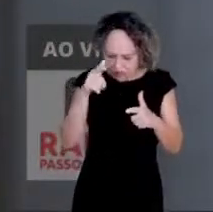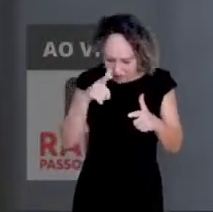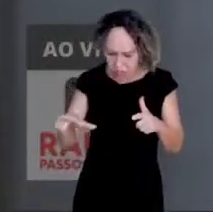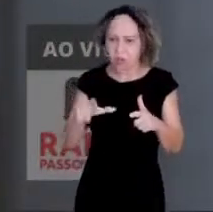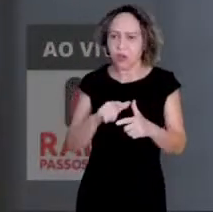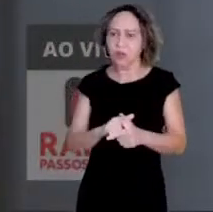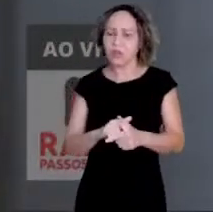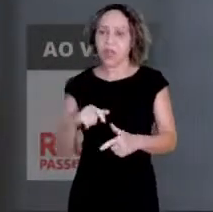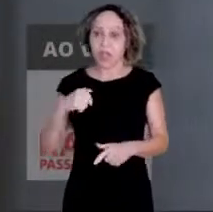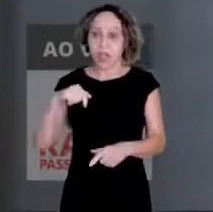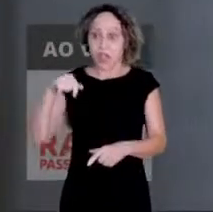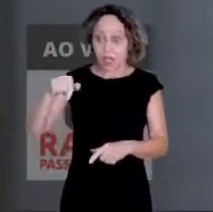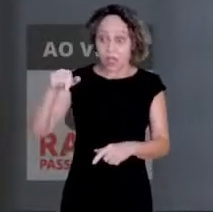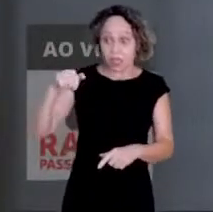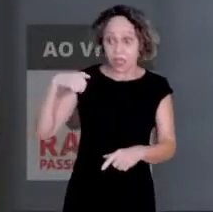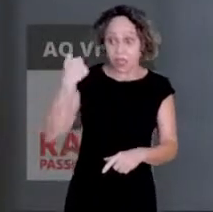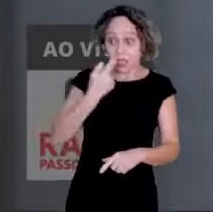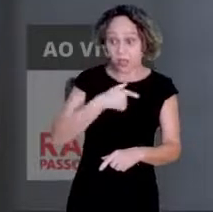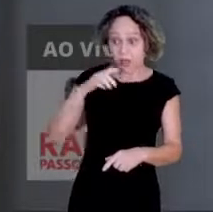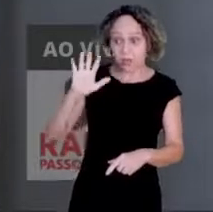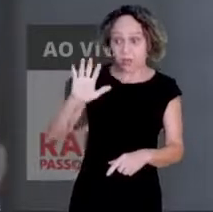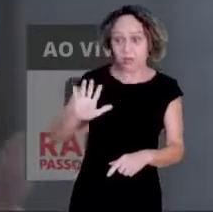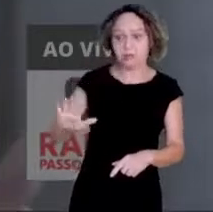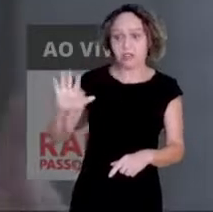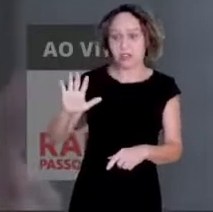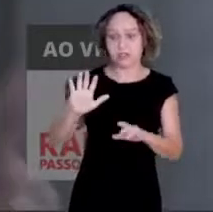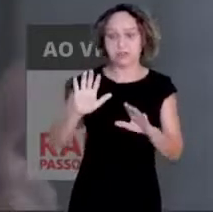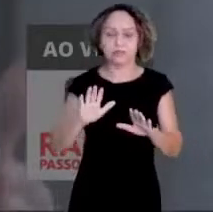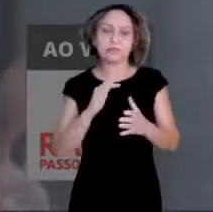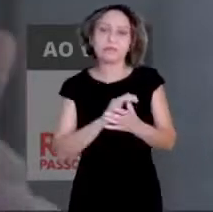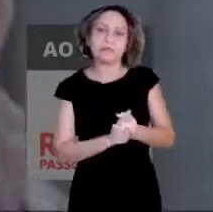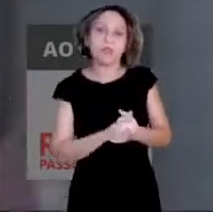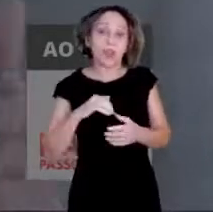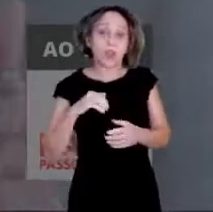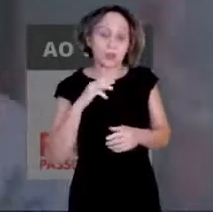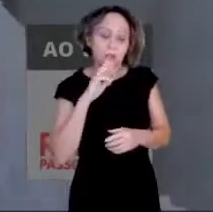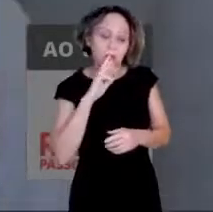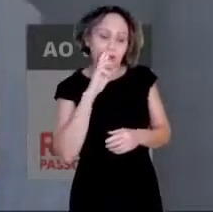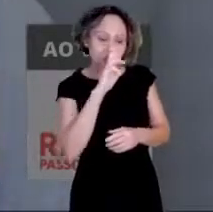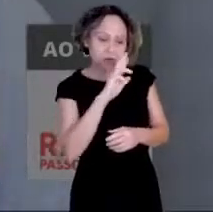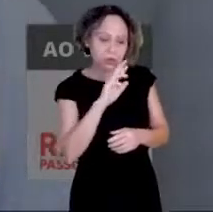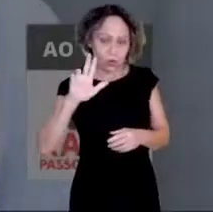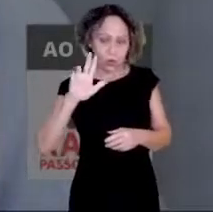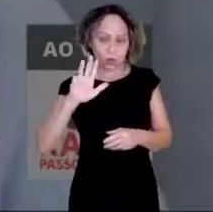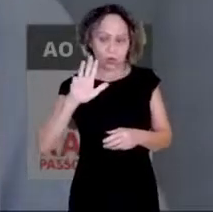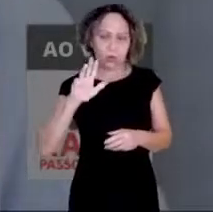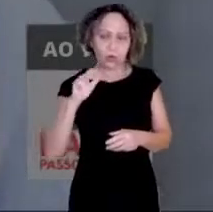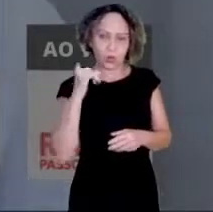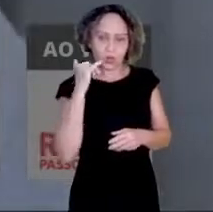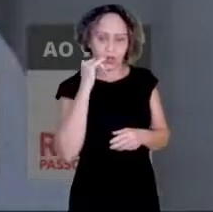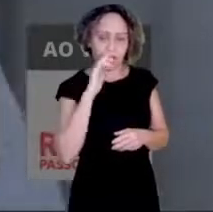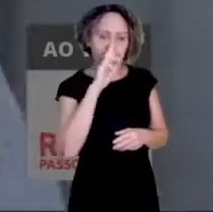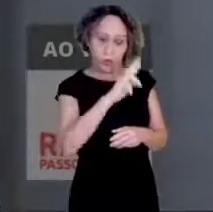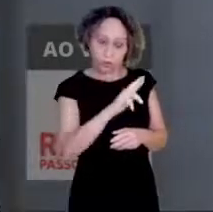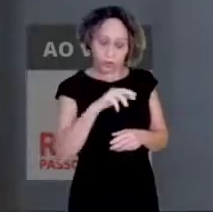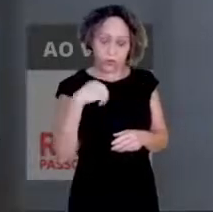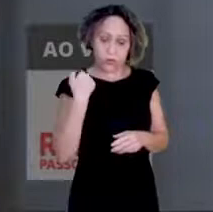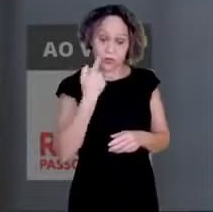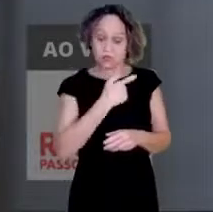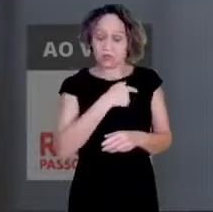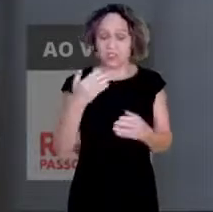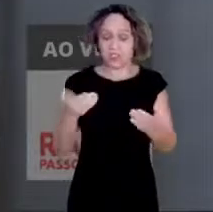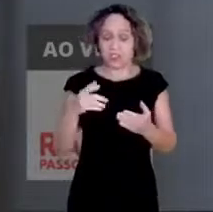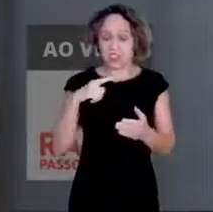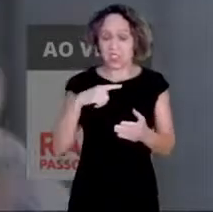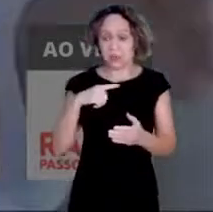omisso, sabe, vendo o Congresso Nacional não ter nenhuma participação nisso, É importante que a gente fale com a Assembleia Legislativa,